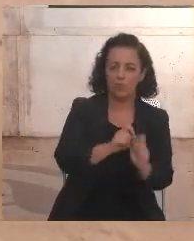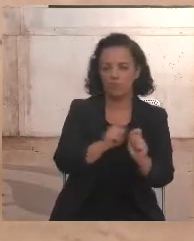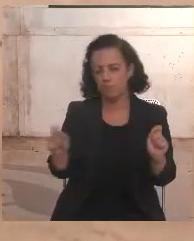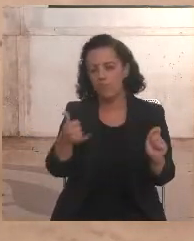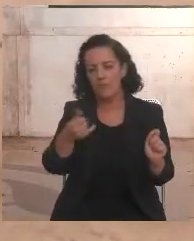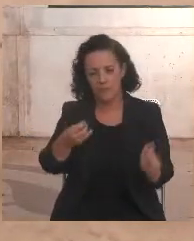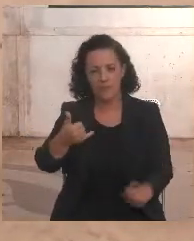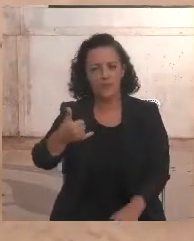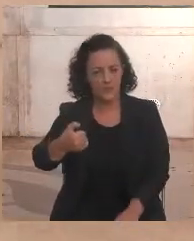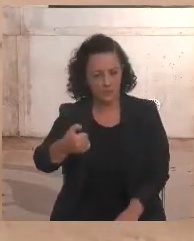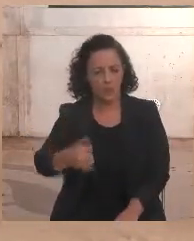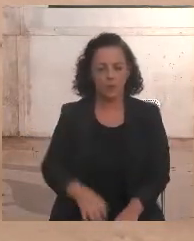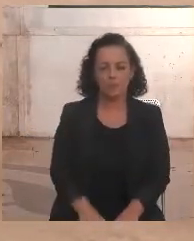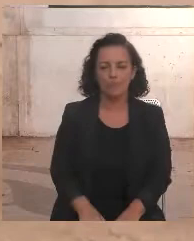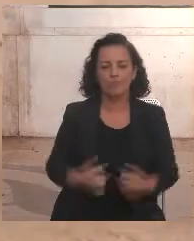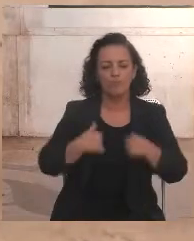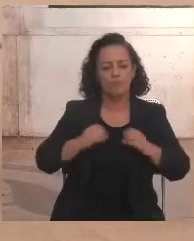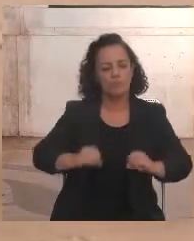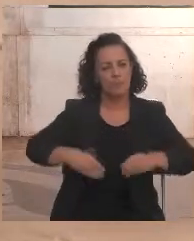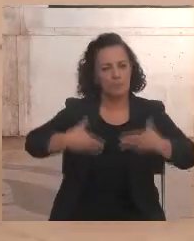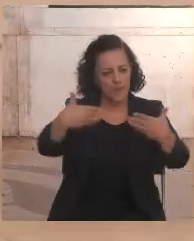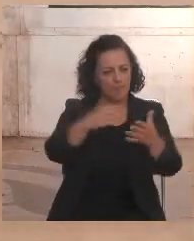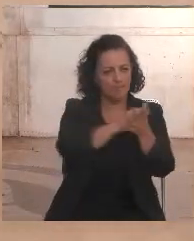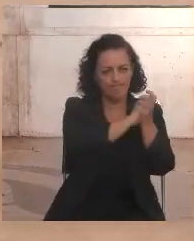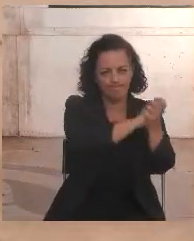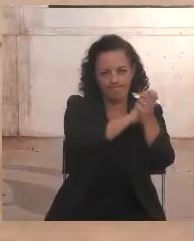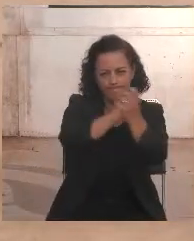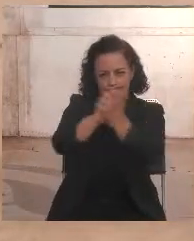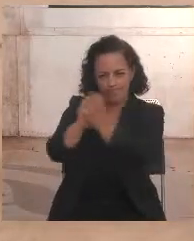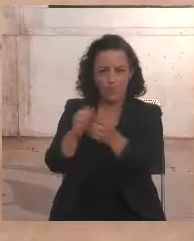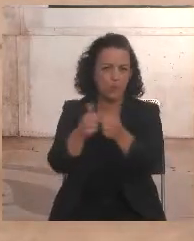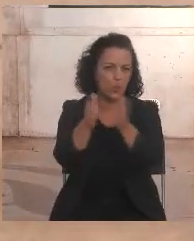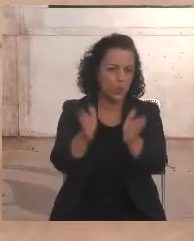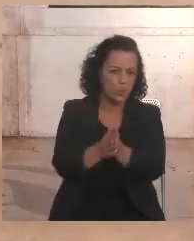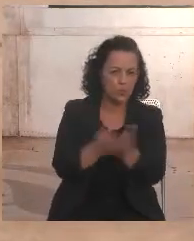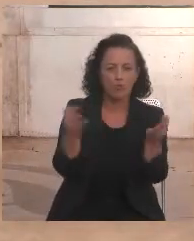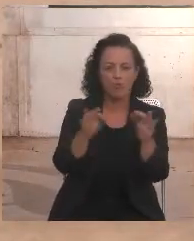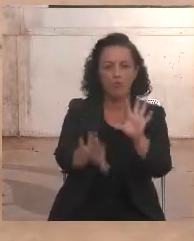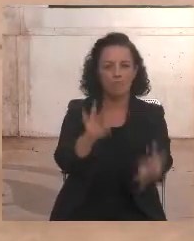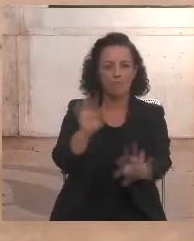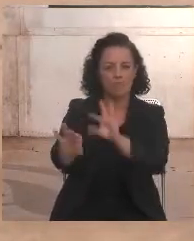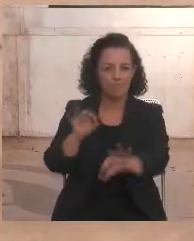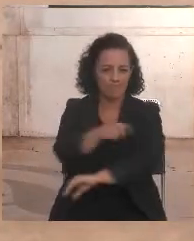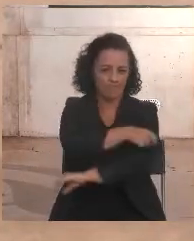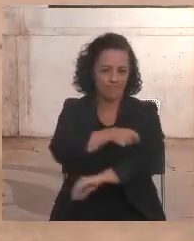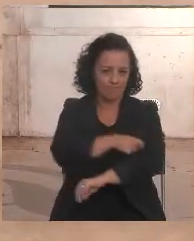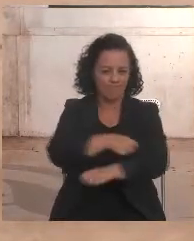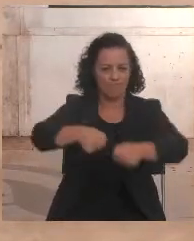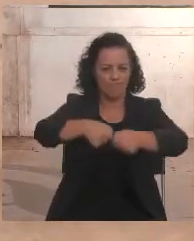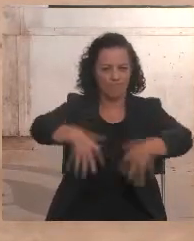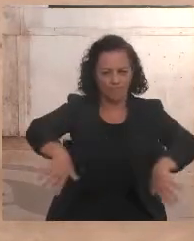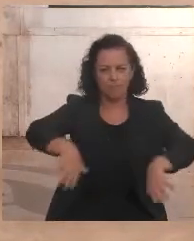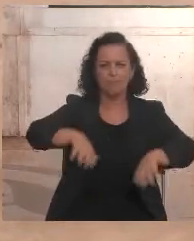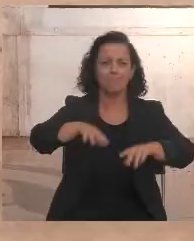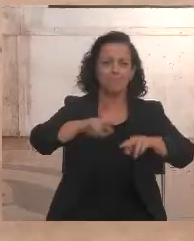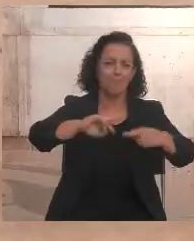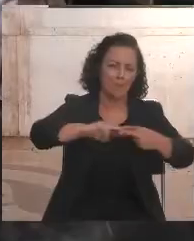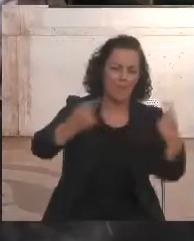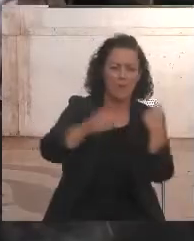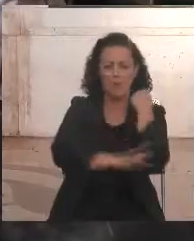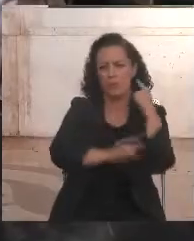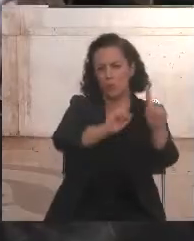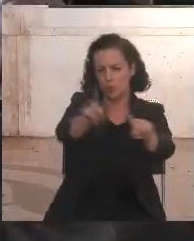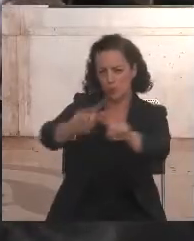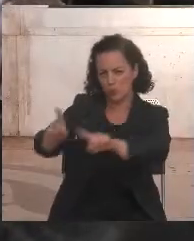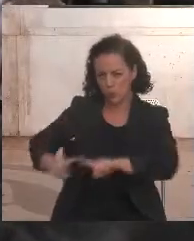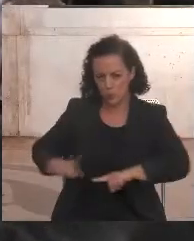2021-2025. Começo por saudar todos e todas que foram eleitos para os diferentes órgãos autárquicos. Alargo